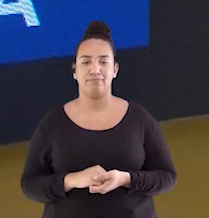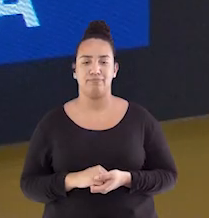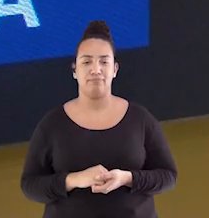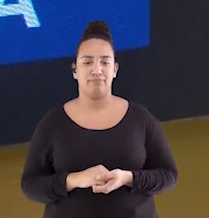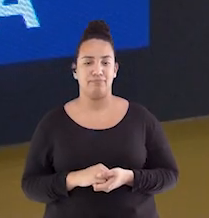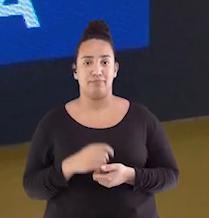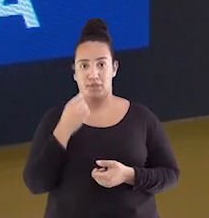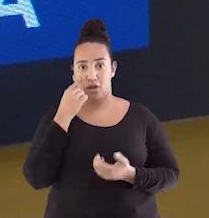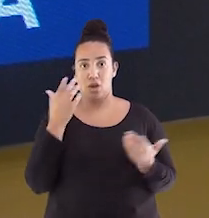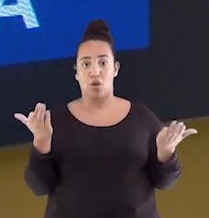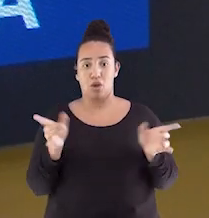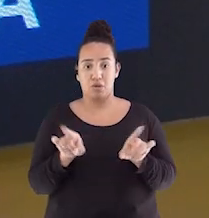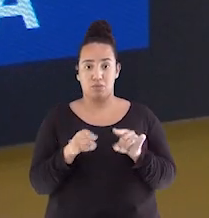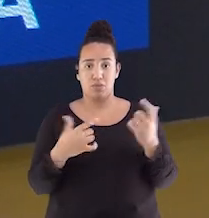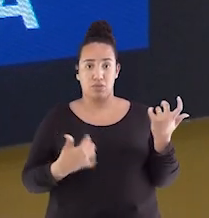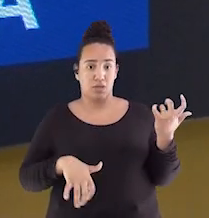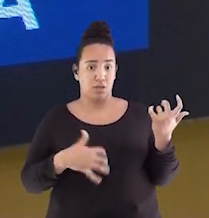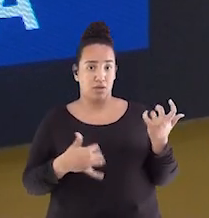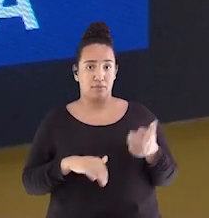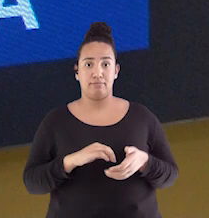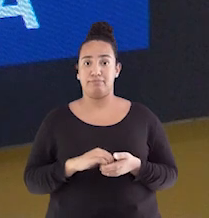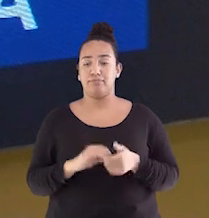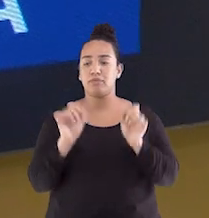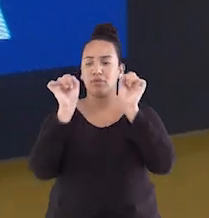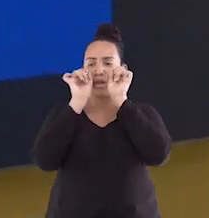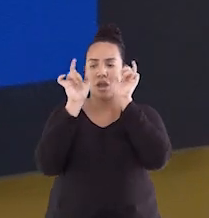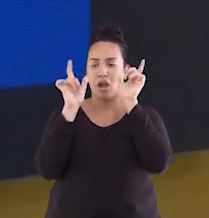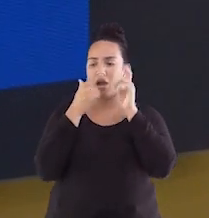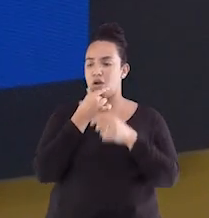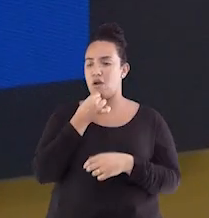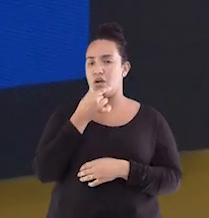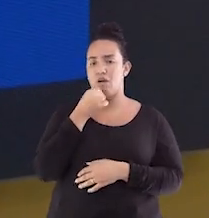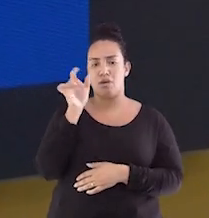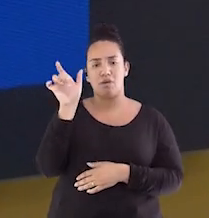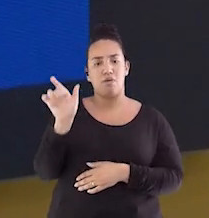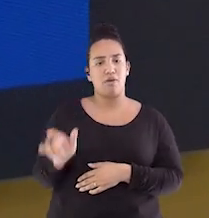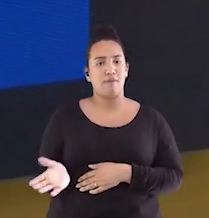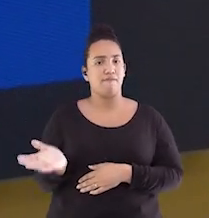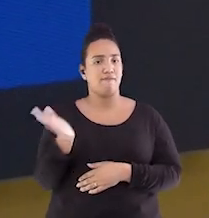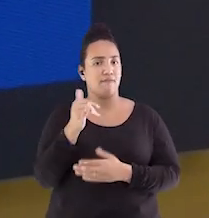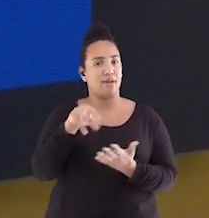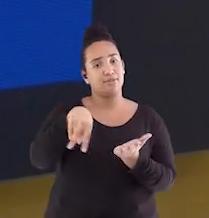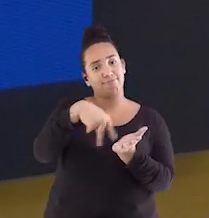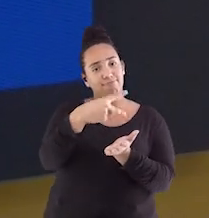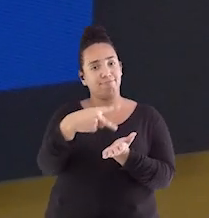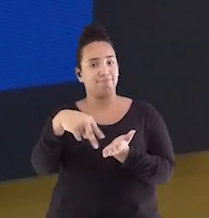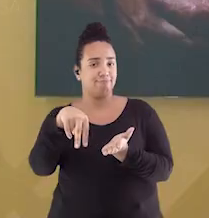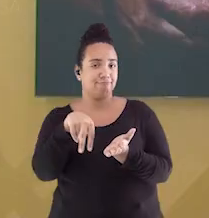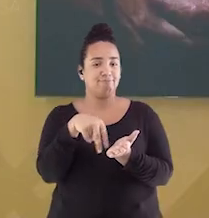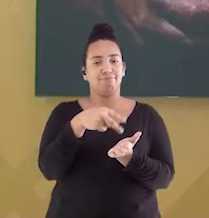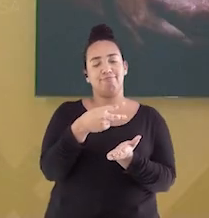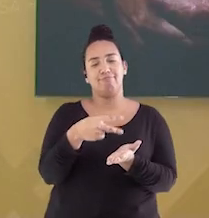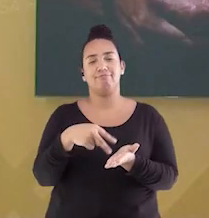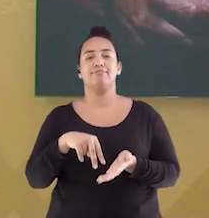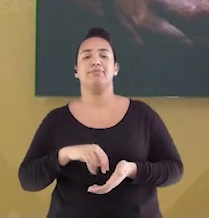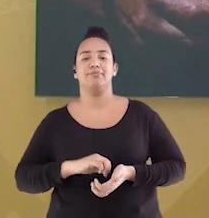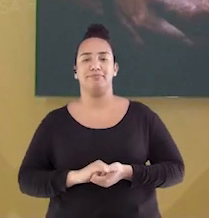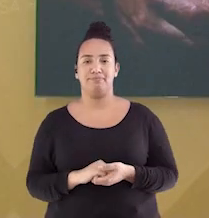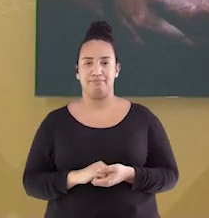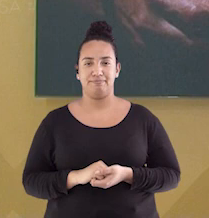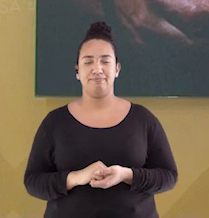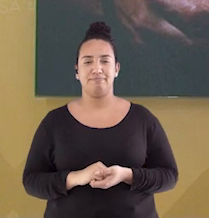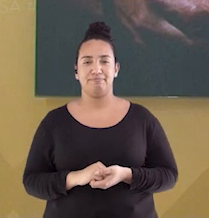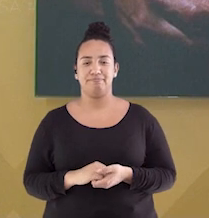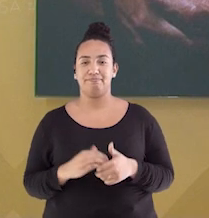Acorda Pedrinho, que hoje tem campeonato, vem dançar comigo, vai ver que eu te esculacho.